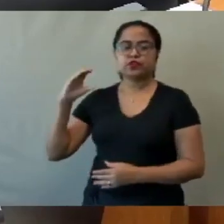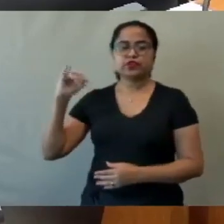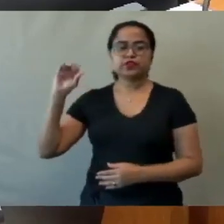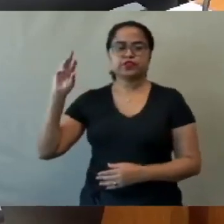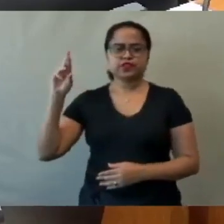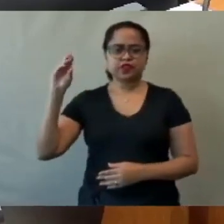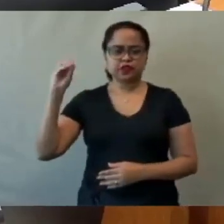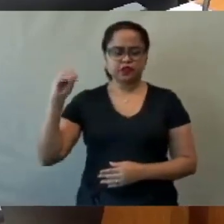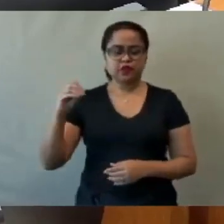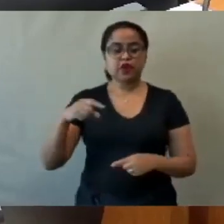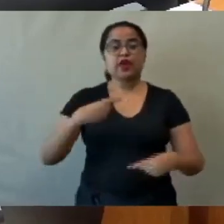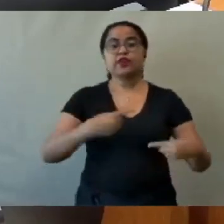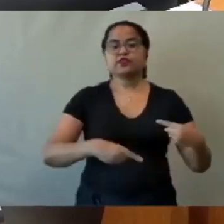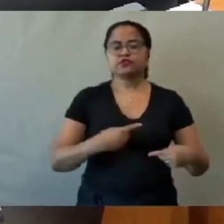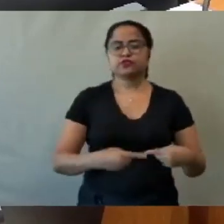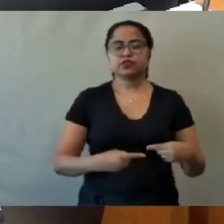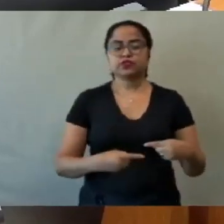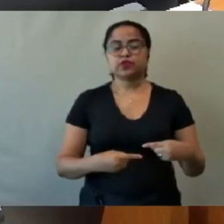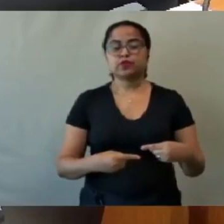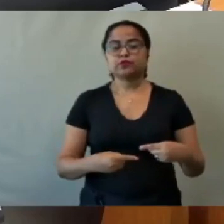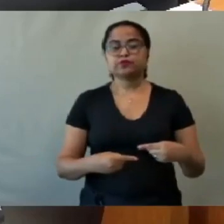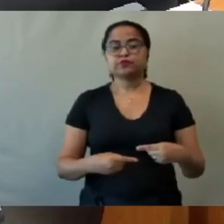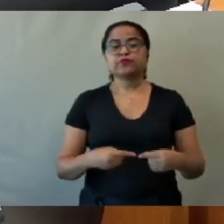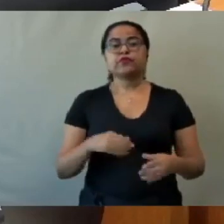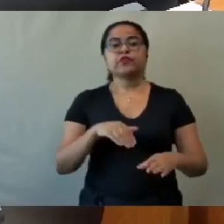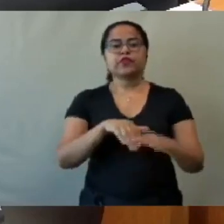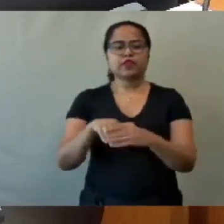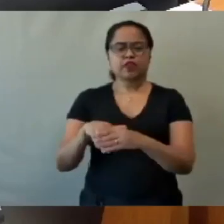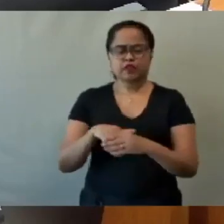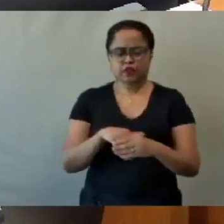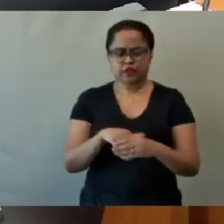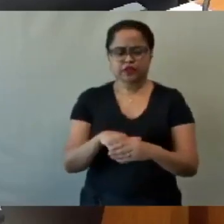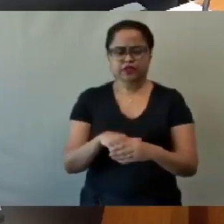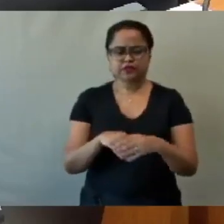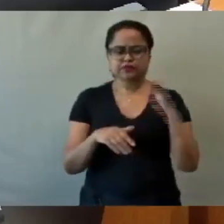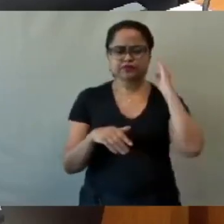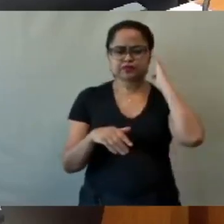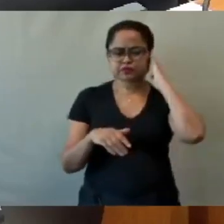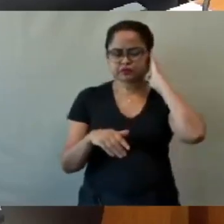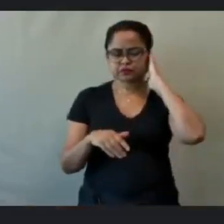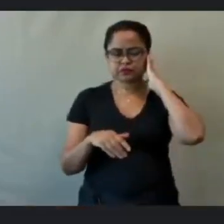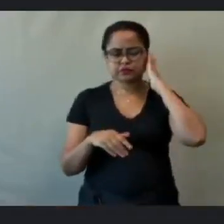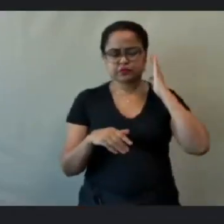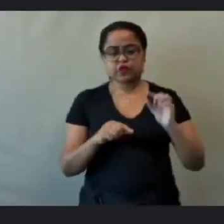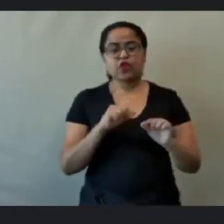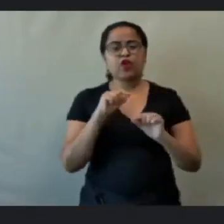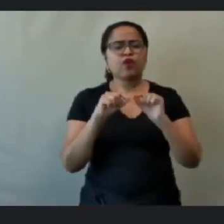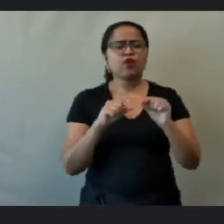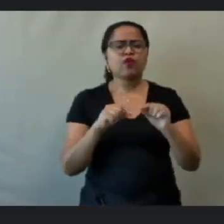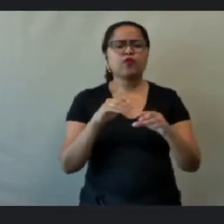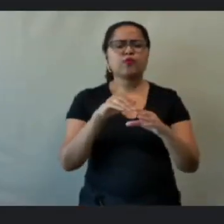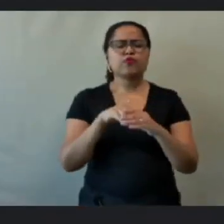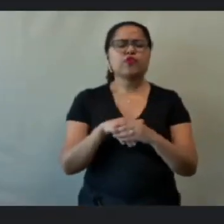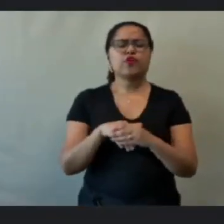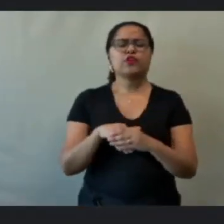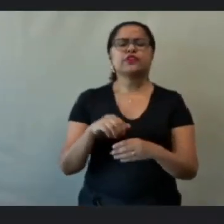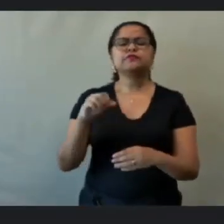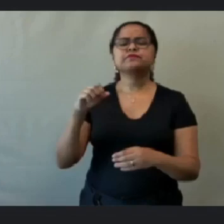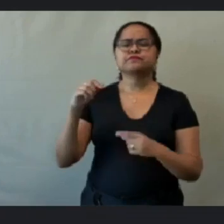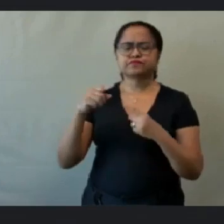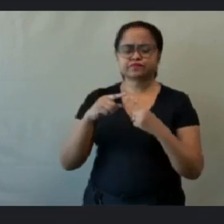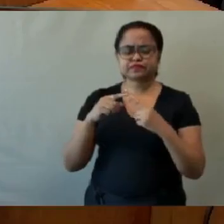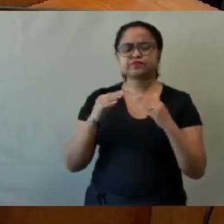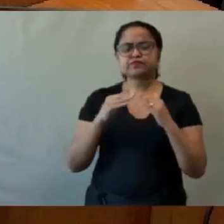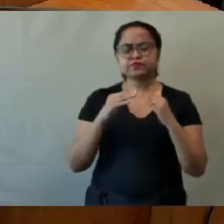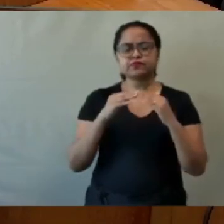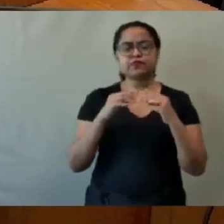discussão? Não havendo discussão, em votação. Como vota a vereadora Marcela Trópia? De acordo.